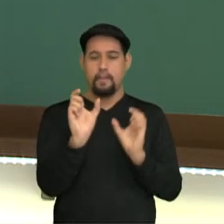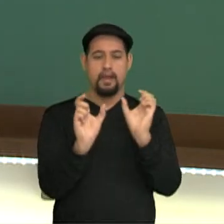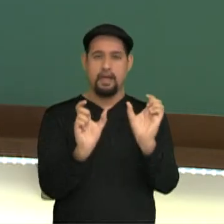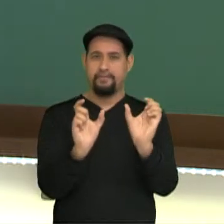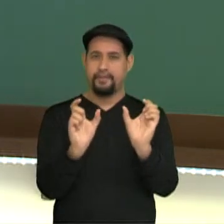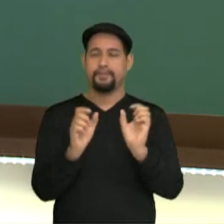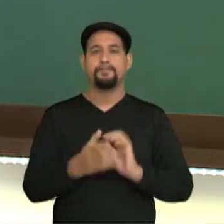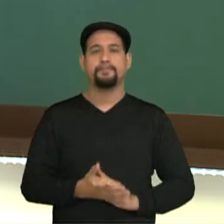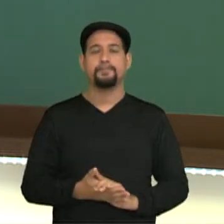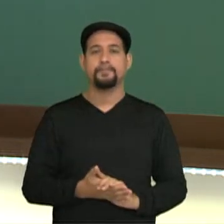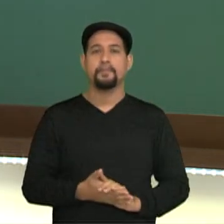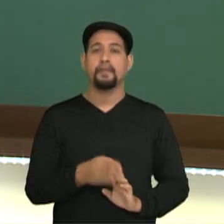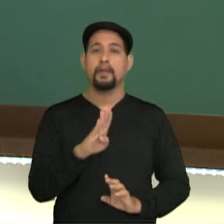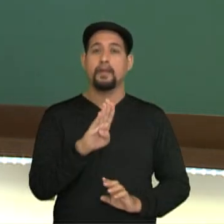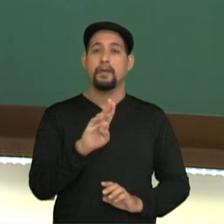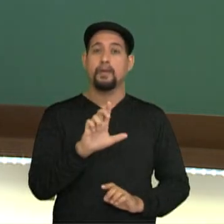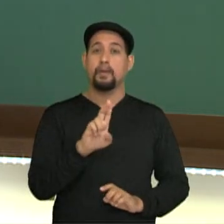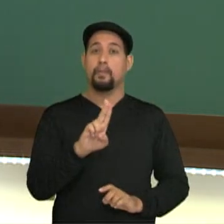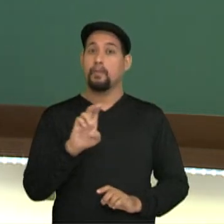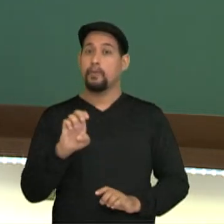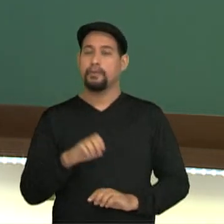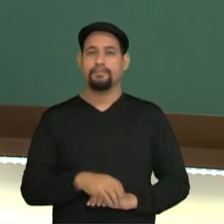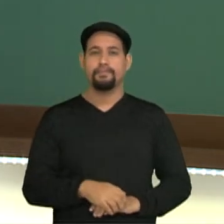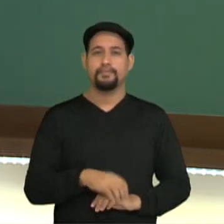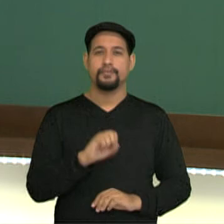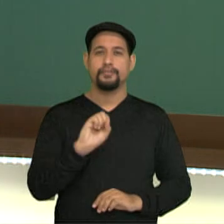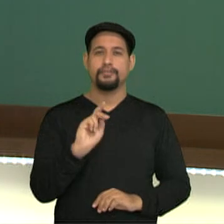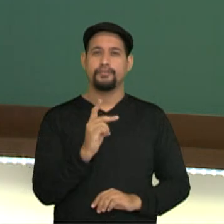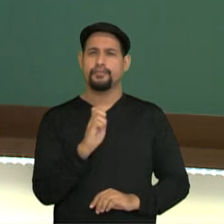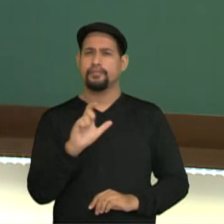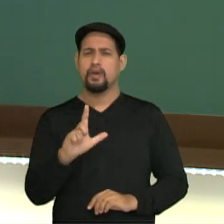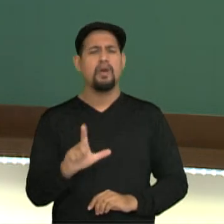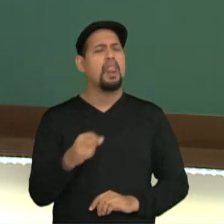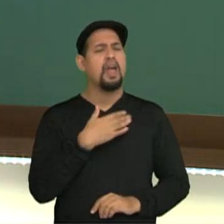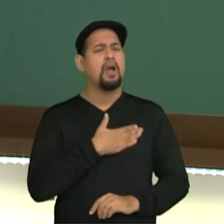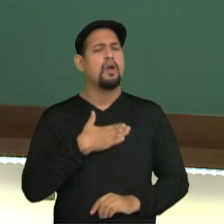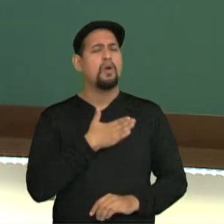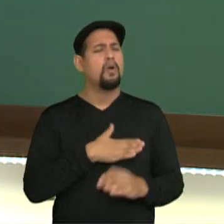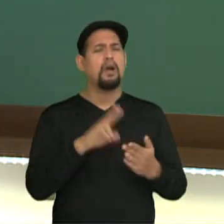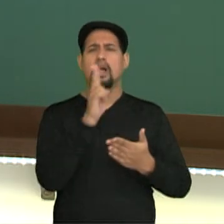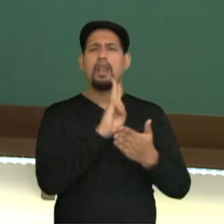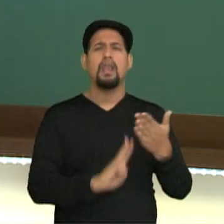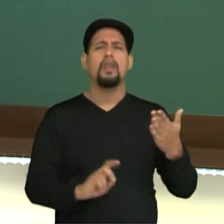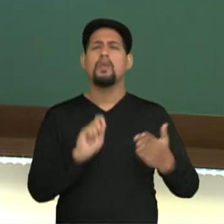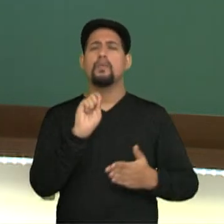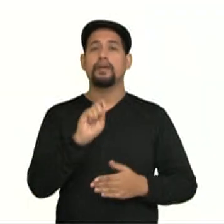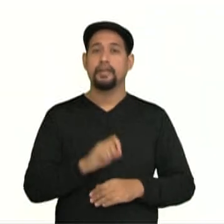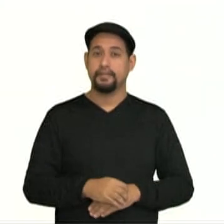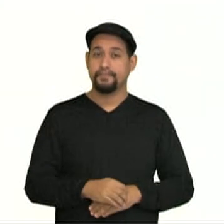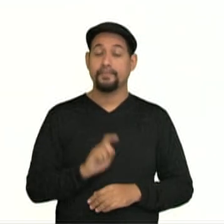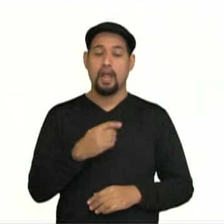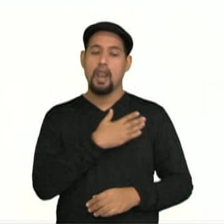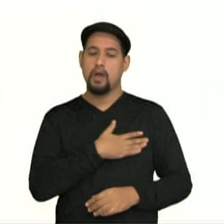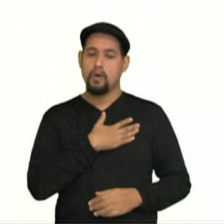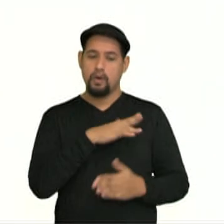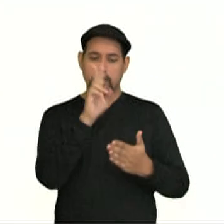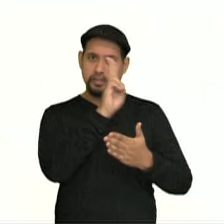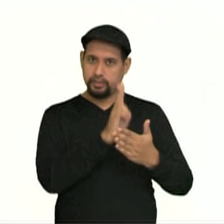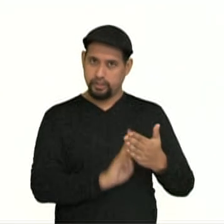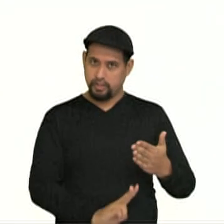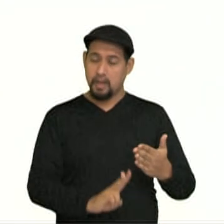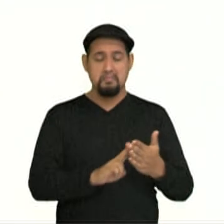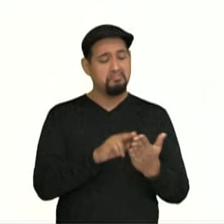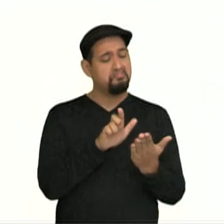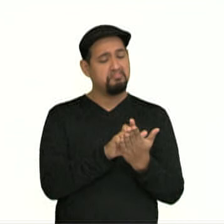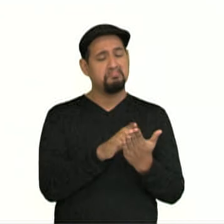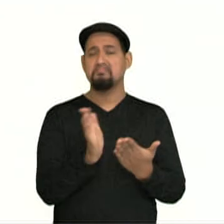pequenas, blue shell. Então, what does mom like to read? O que ela gosta de ler? She likes to read the paper,